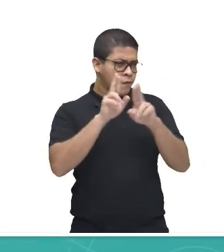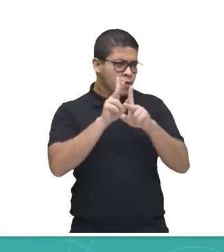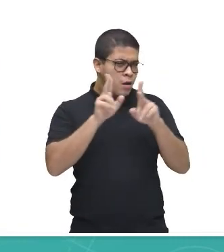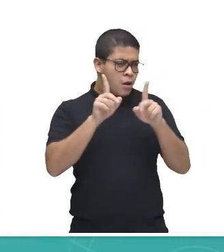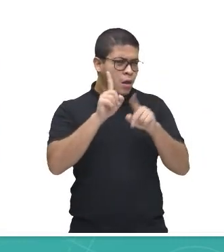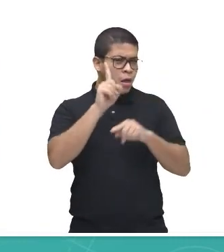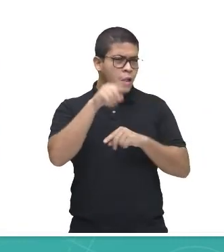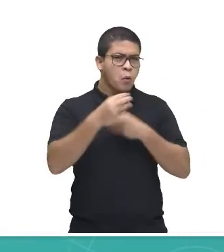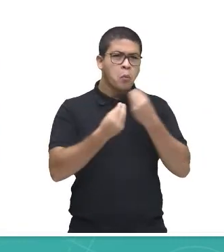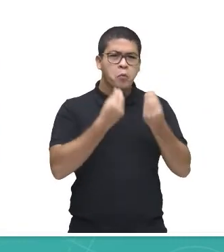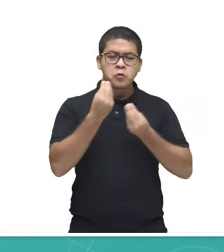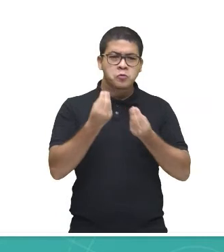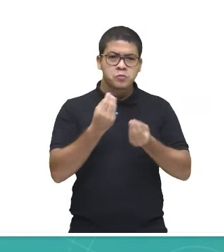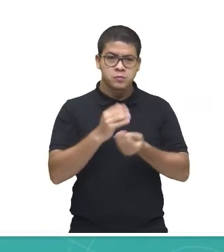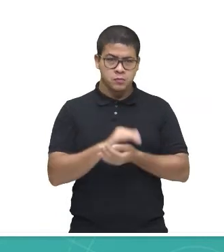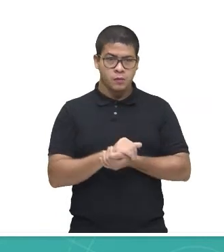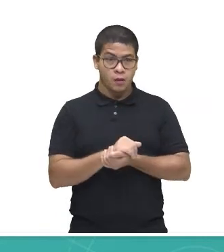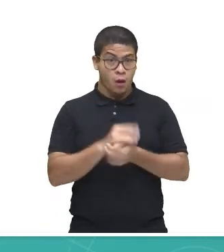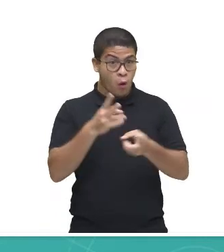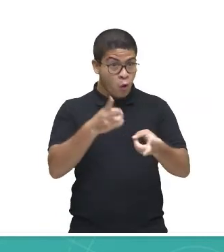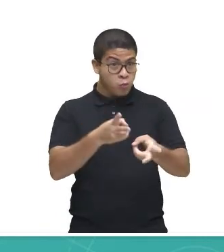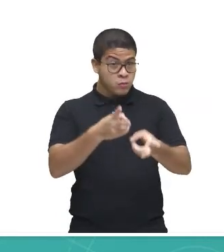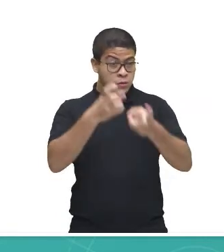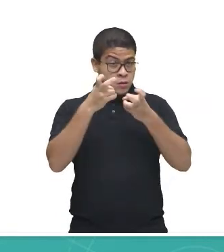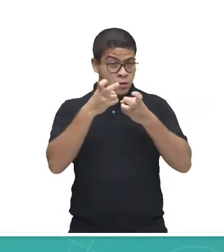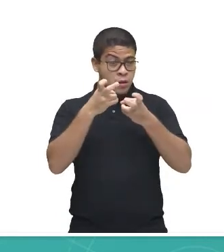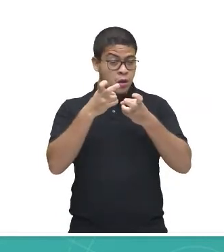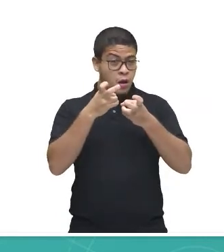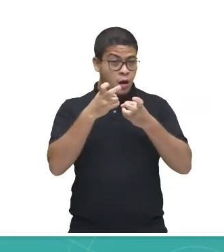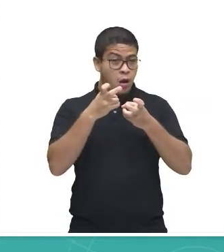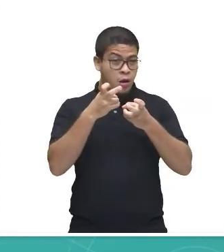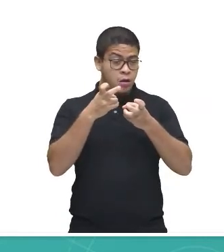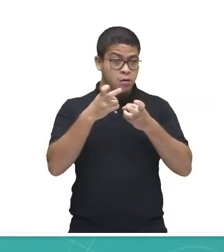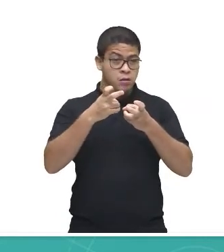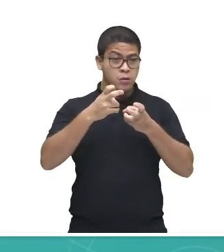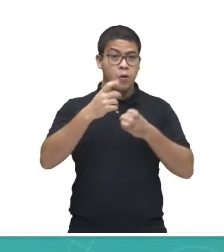é a seguinte. Reparem que esses ângulos, o